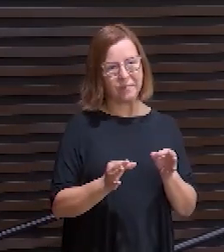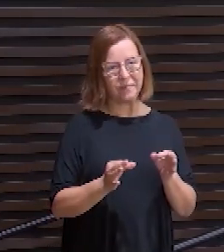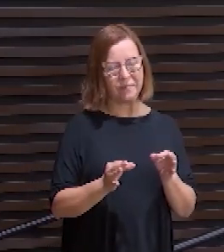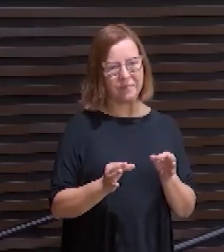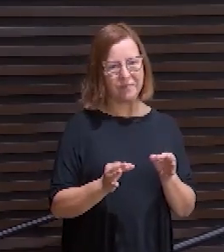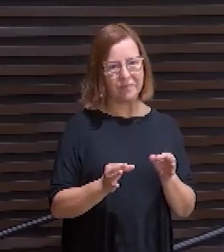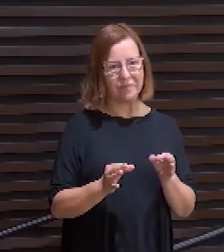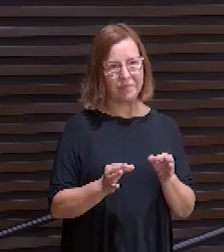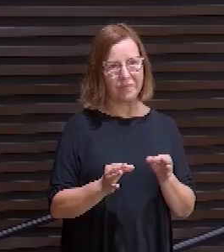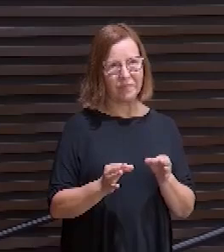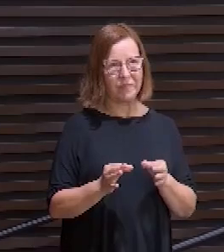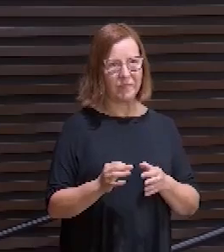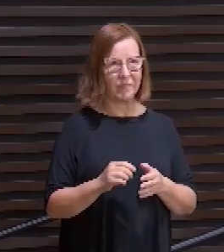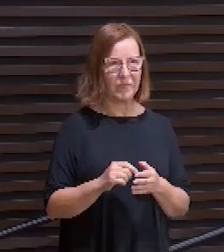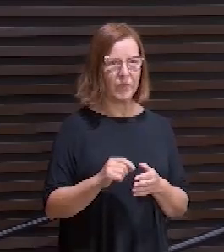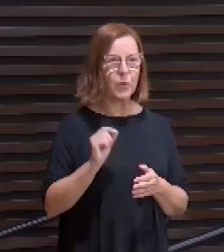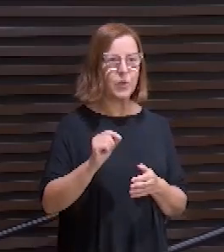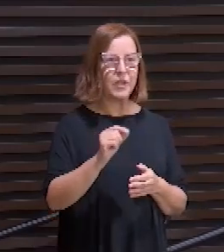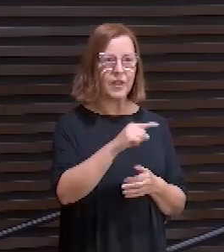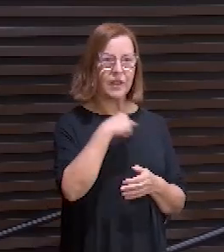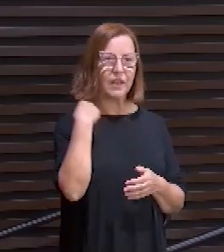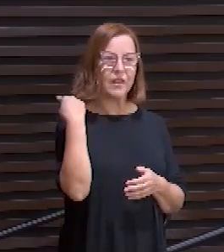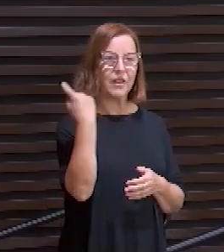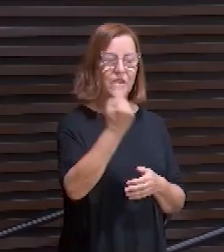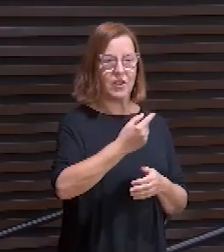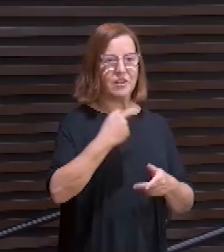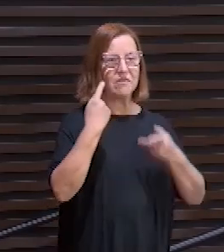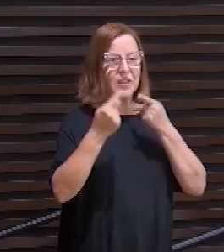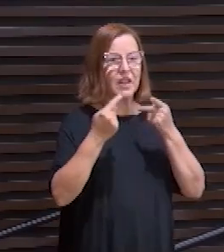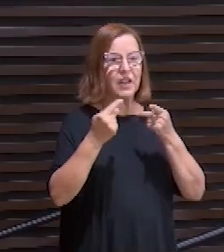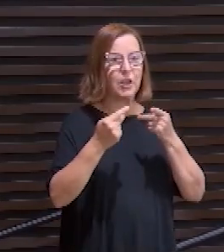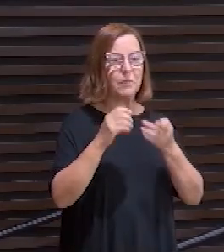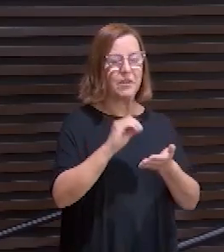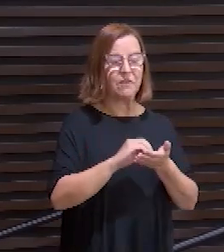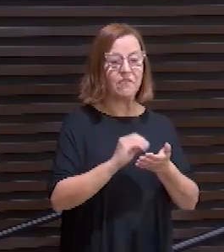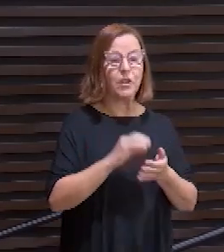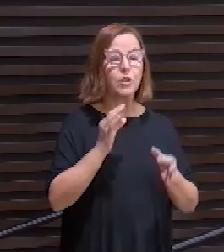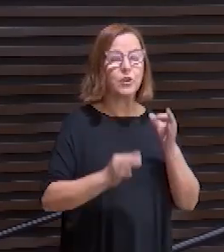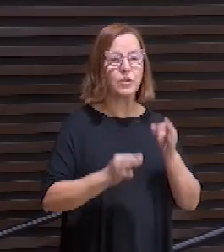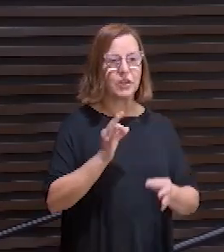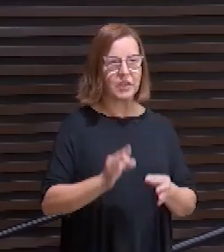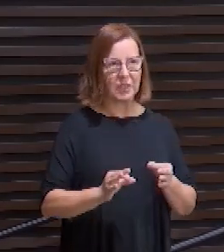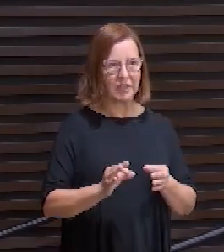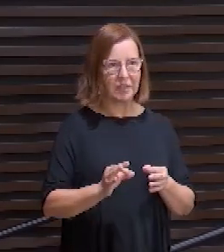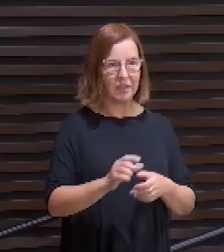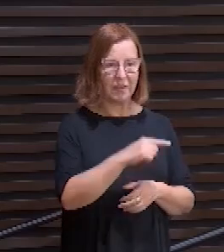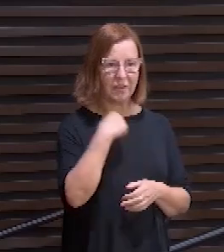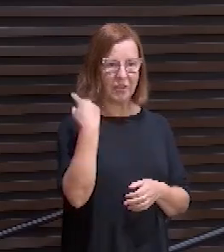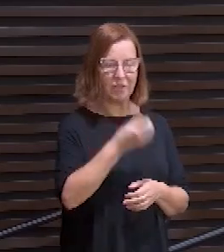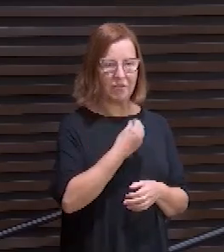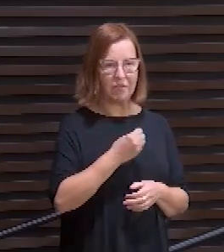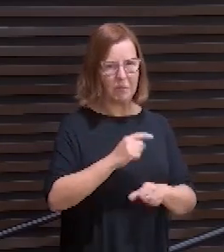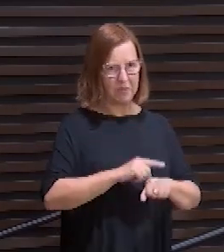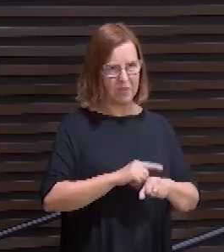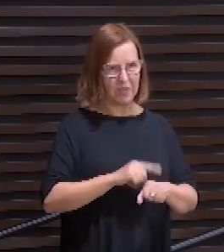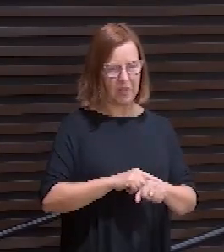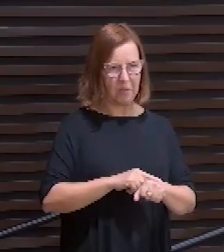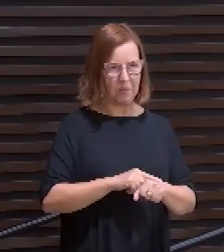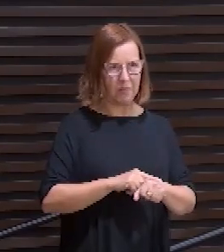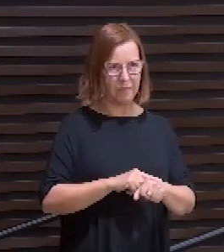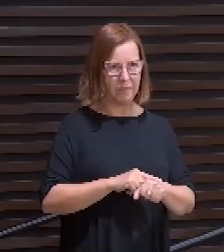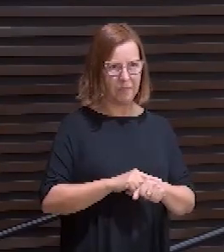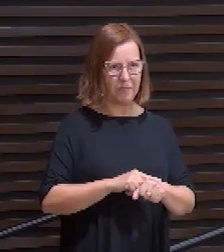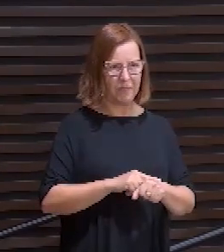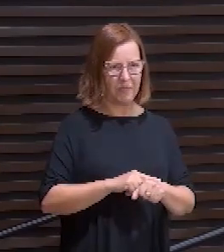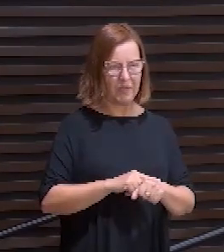O que nós falamos da injustiça, meus irmãos? Nós vivemos num tempo onde bandido é tirado